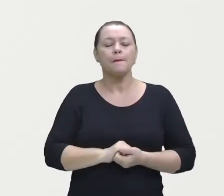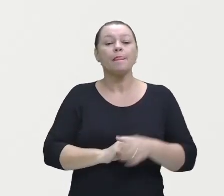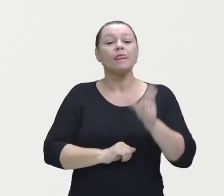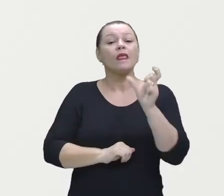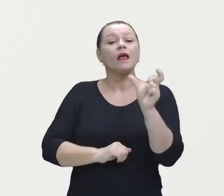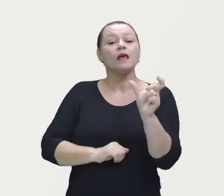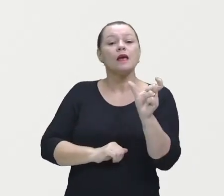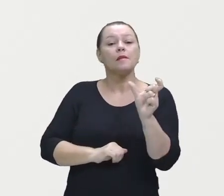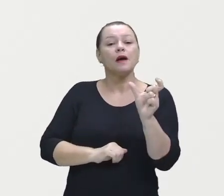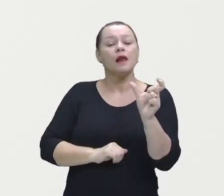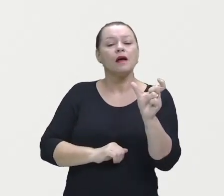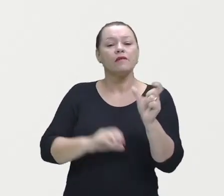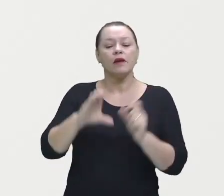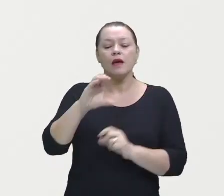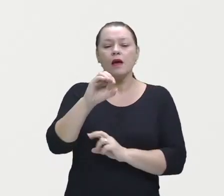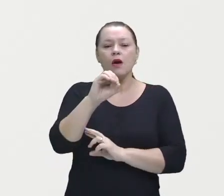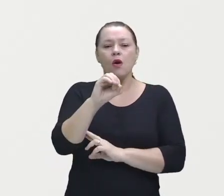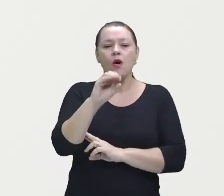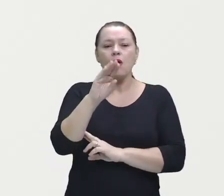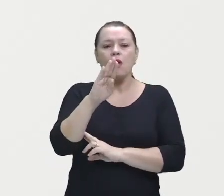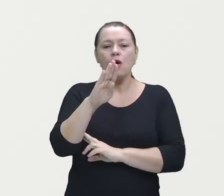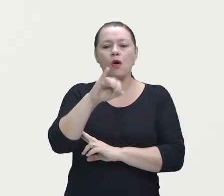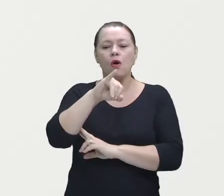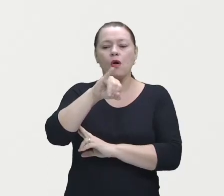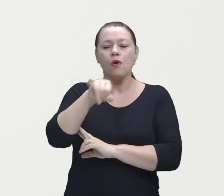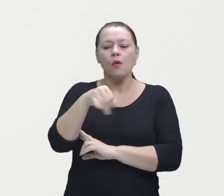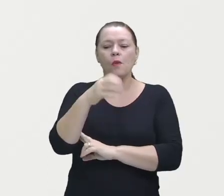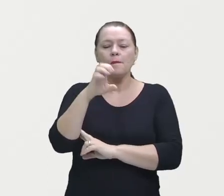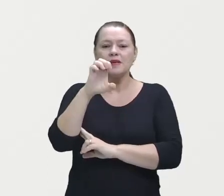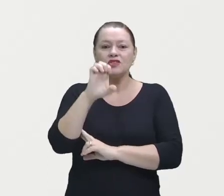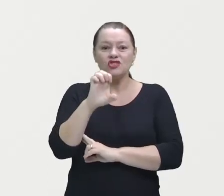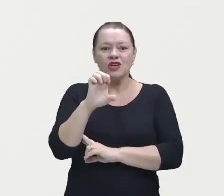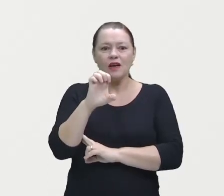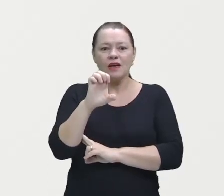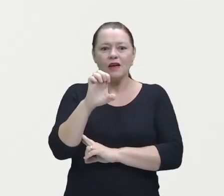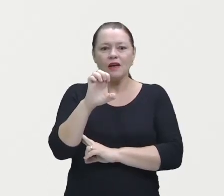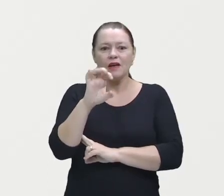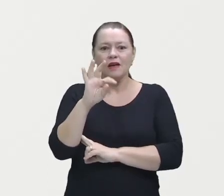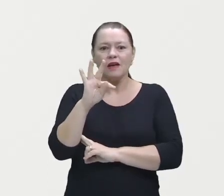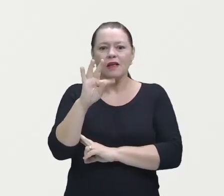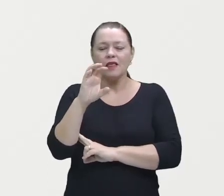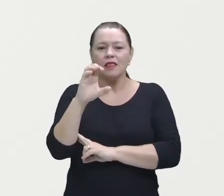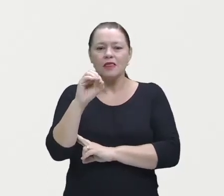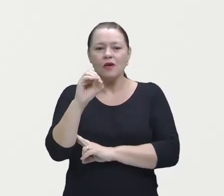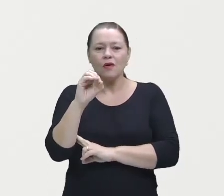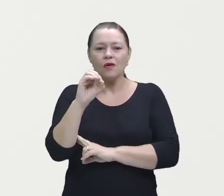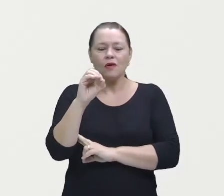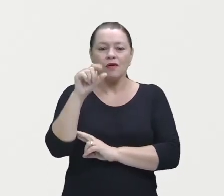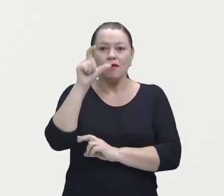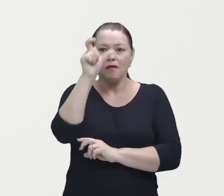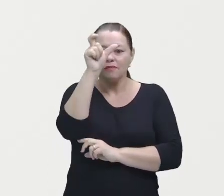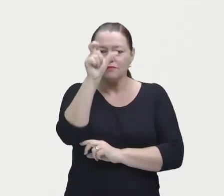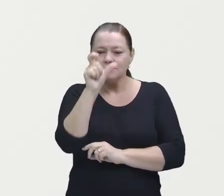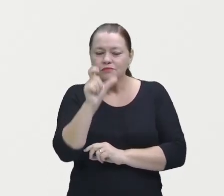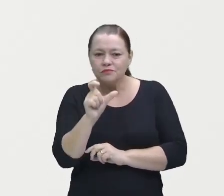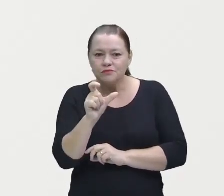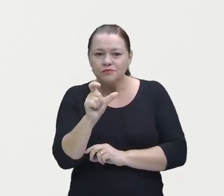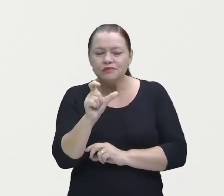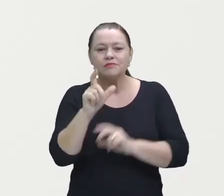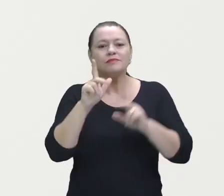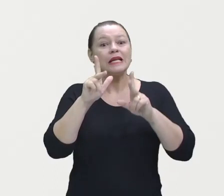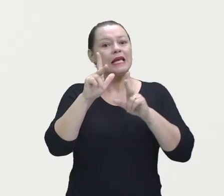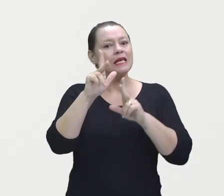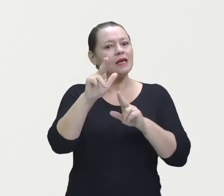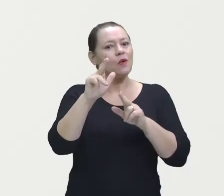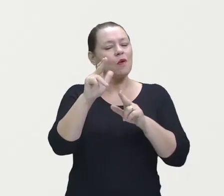palavra objeto. Eles têm o mesmo som no meio.